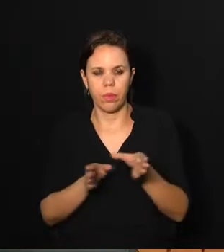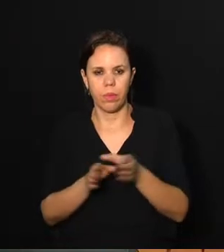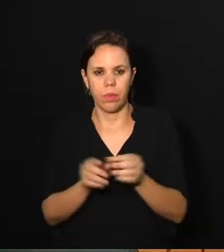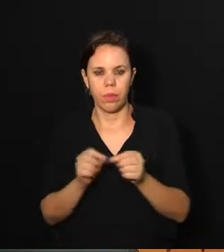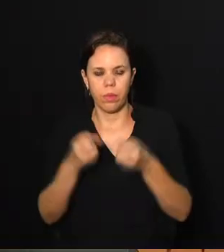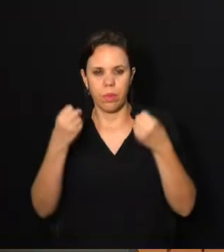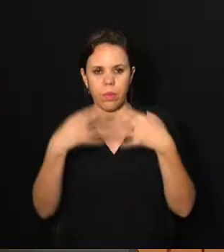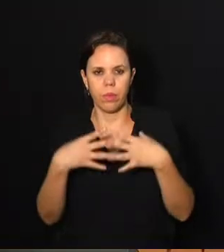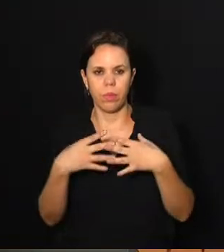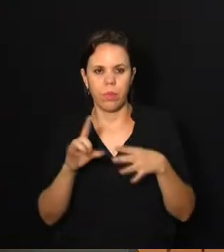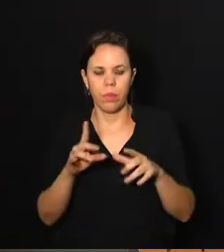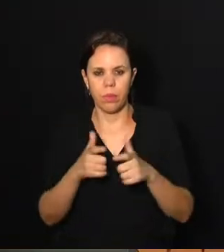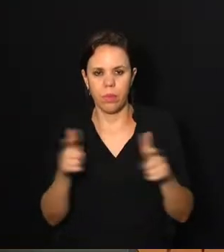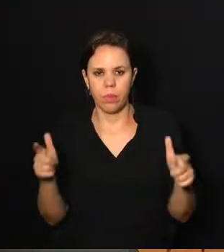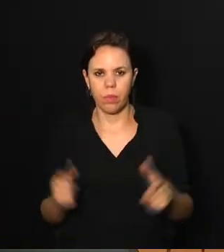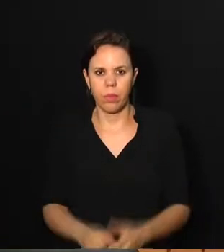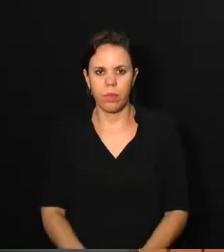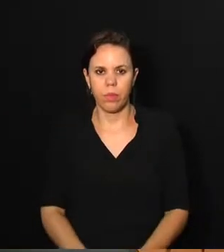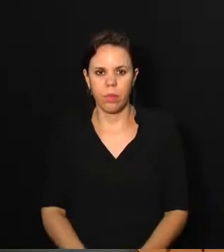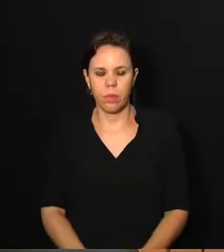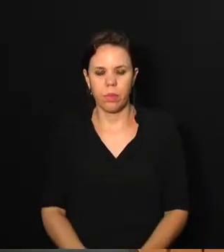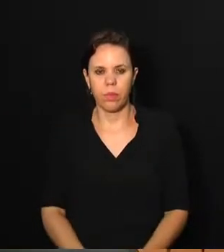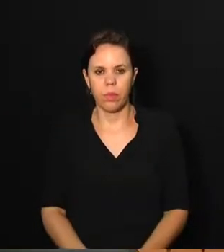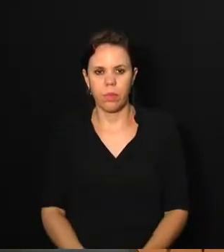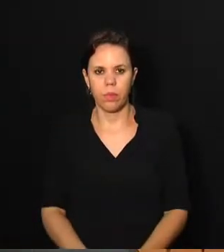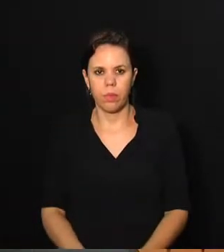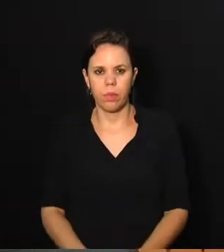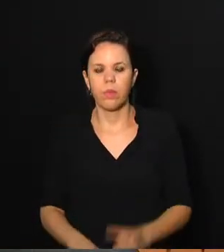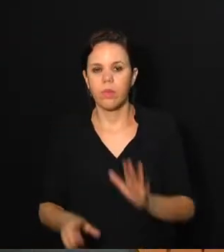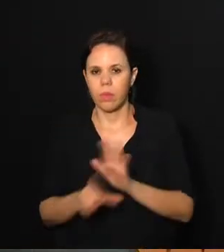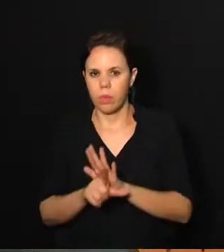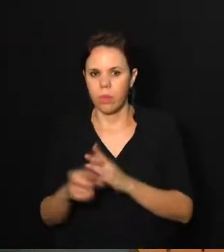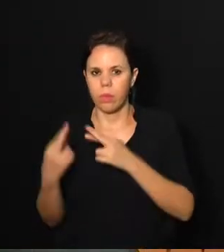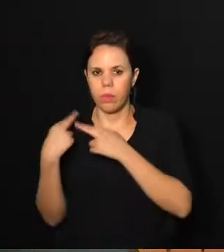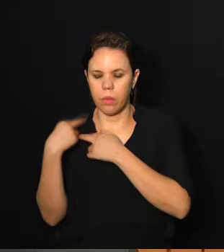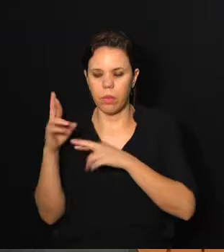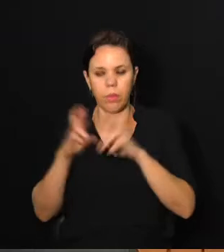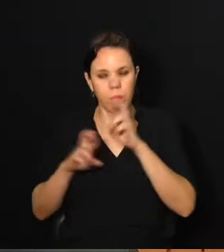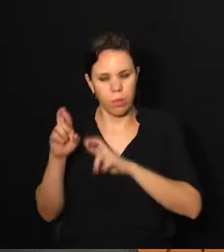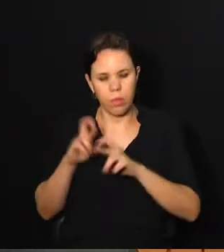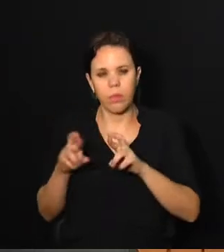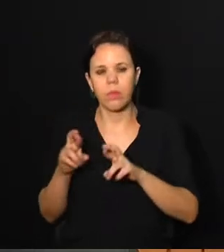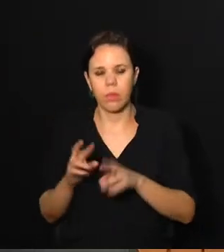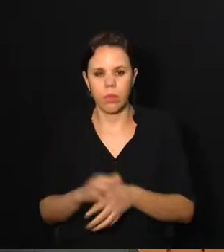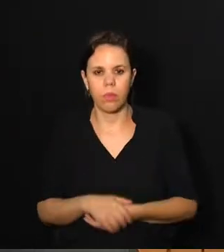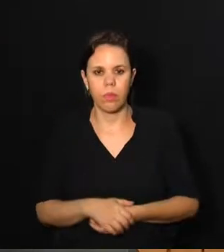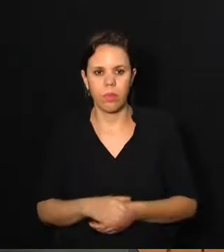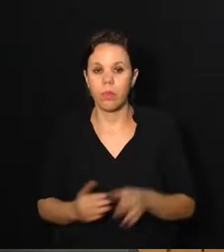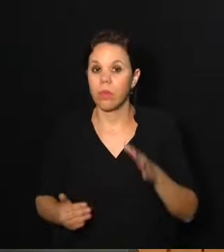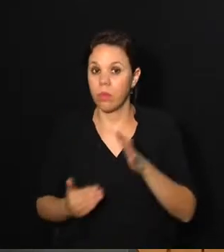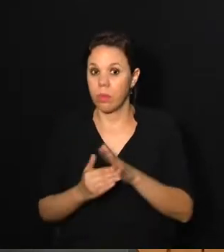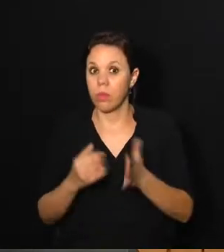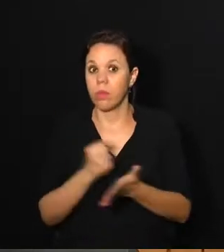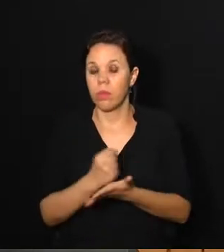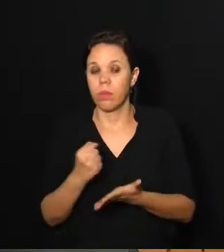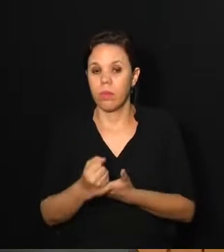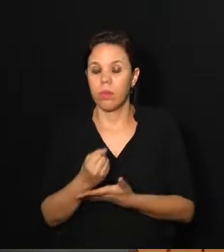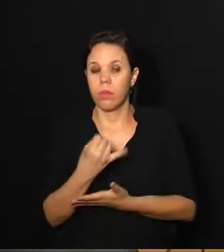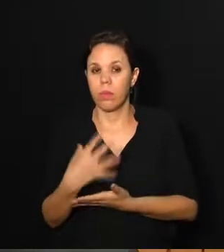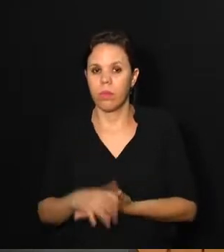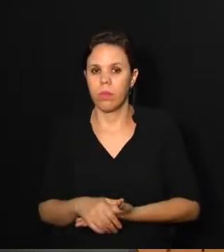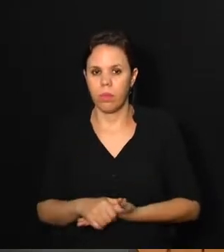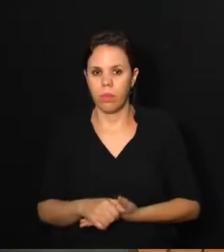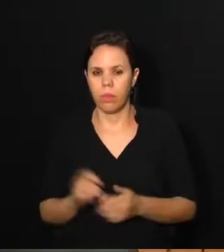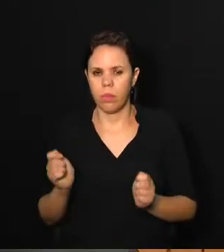aqui, a demanda só vai crescer. Será que a gente tem a lei de responsabilidade fiscal, né, com limite de contratações?